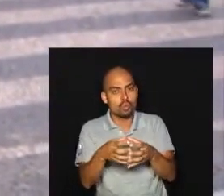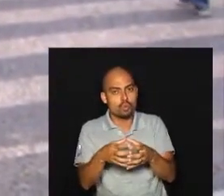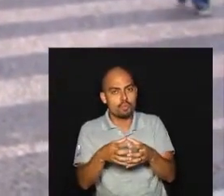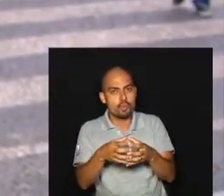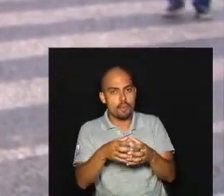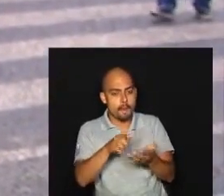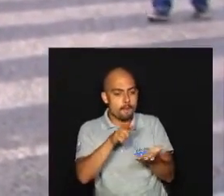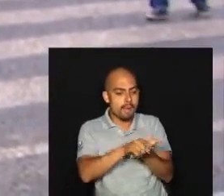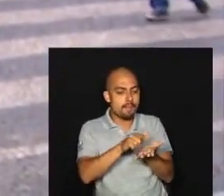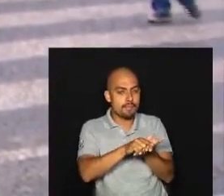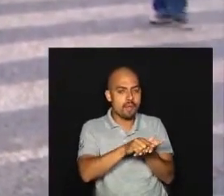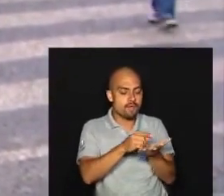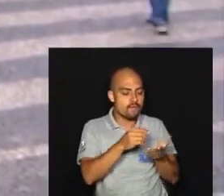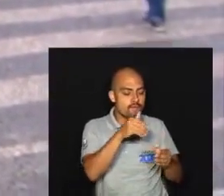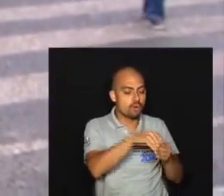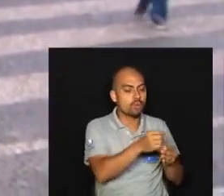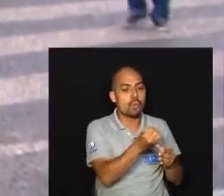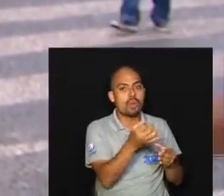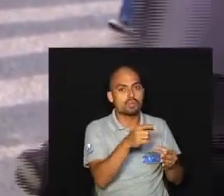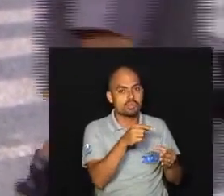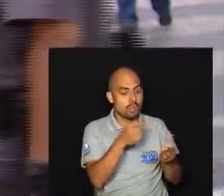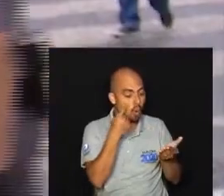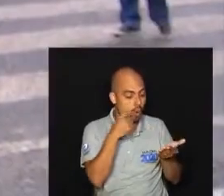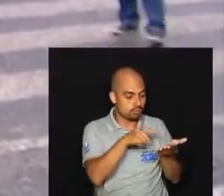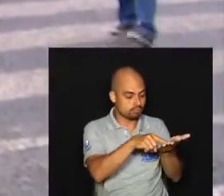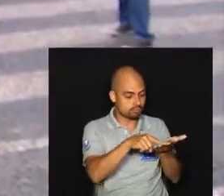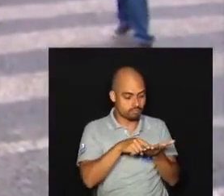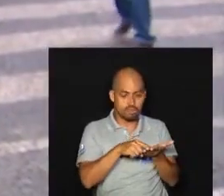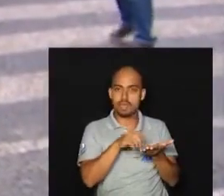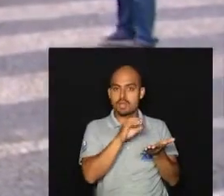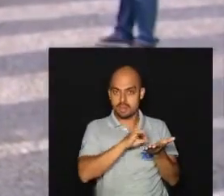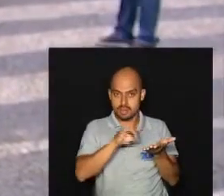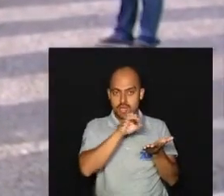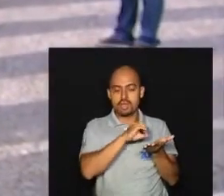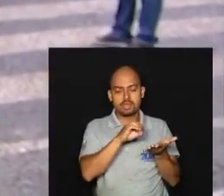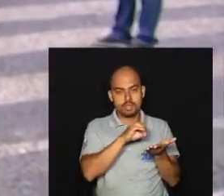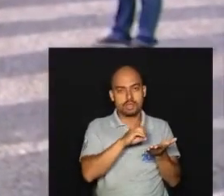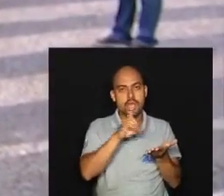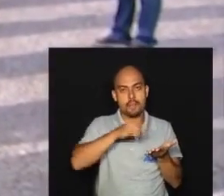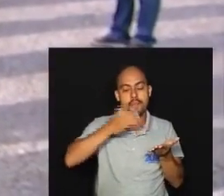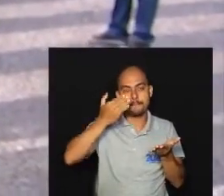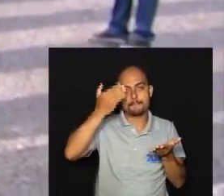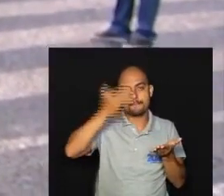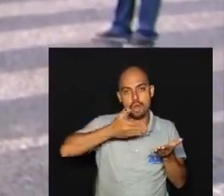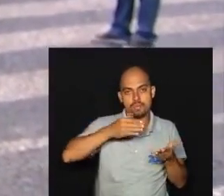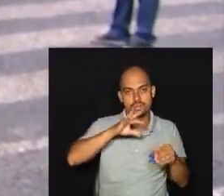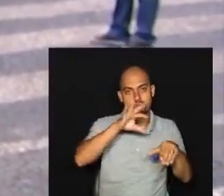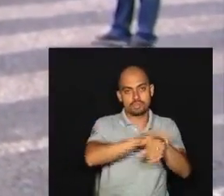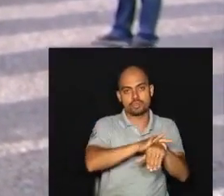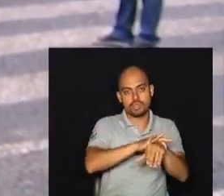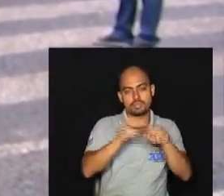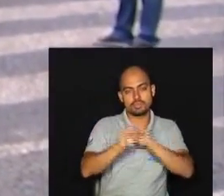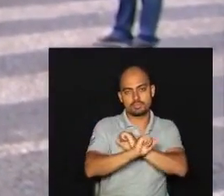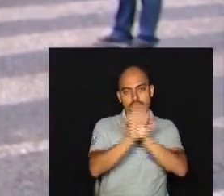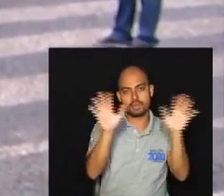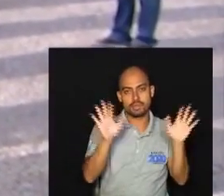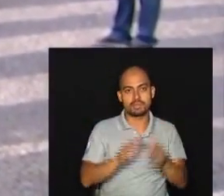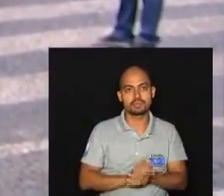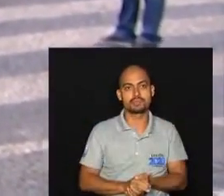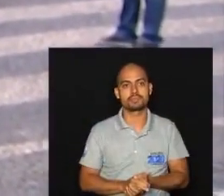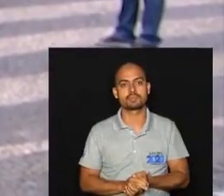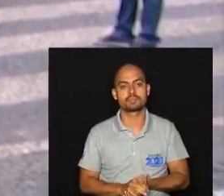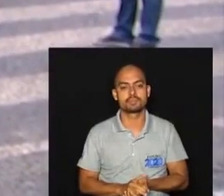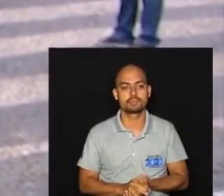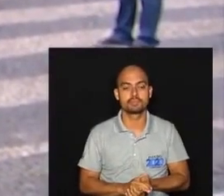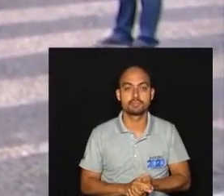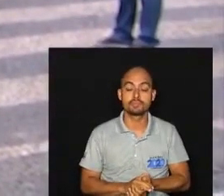informar ao público que não tem nenhum voto dentro da urna, né? Então é mais um elemento de segurança e de transparência para a eleição. Agora a gente